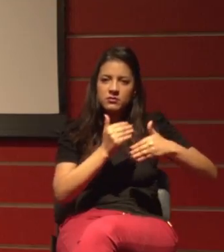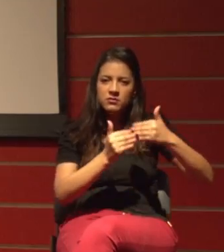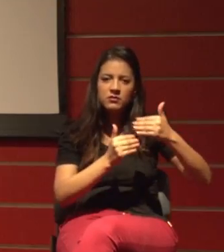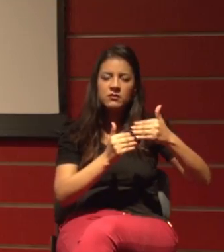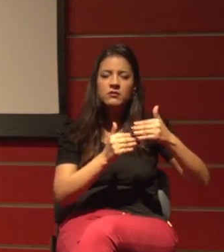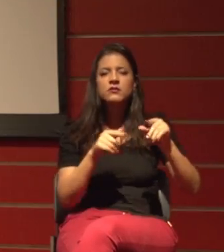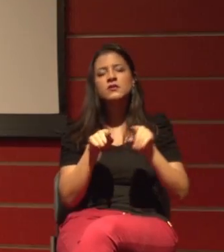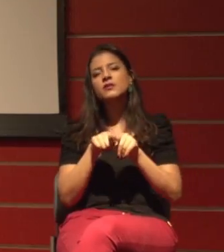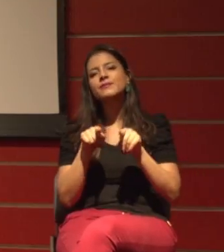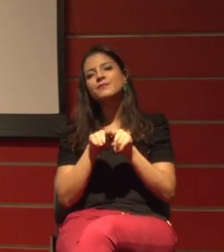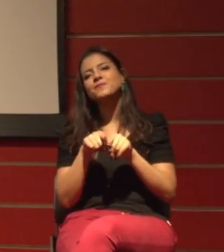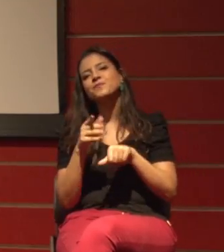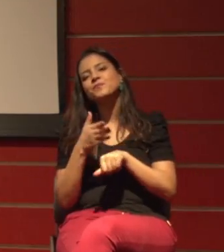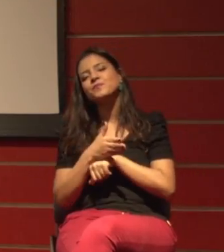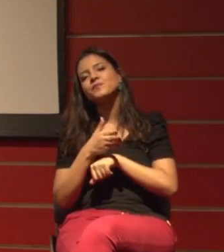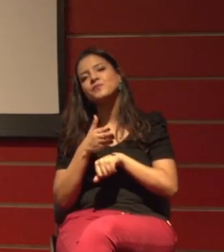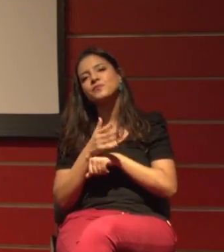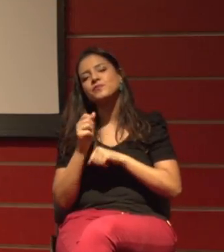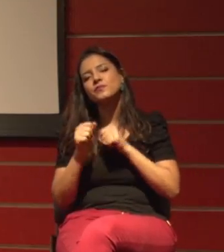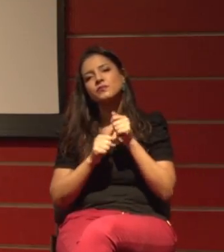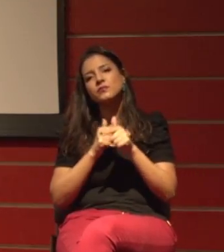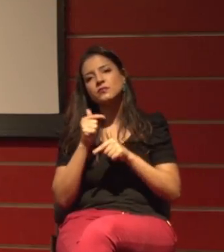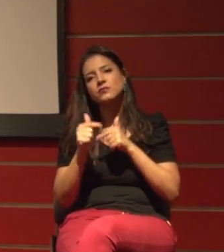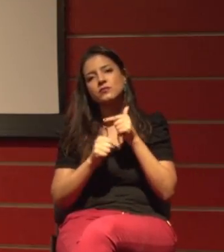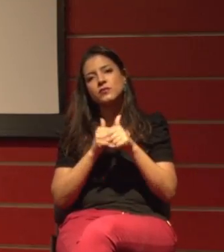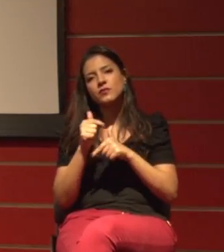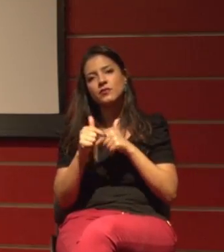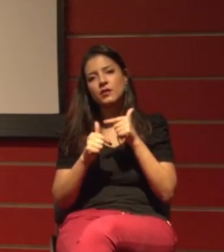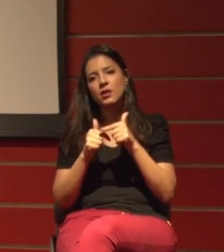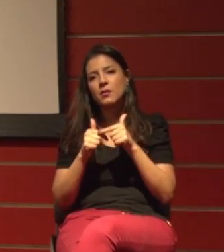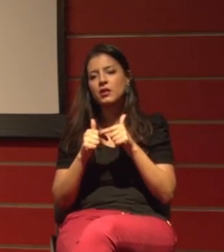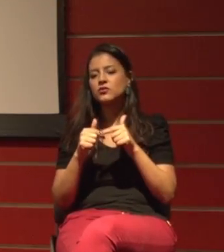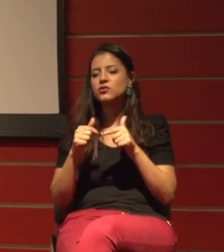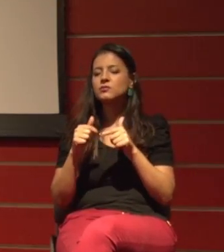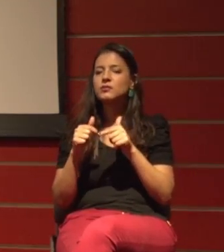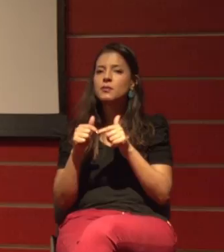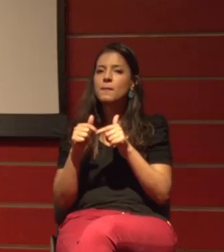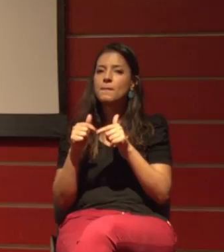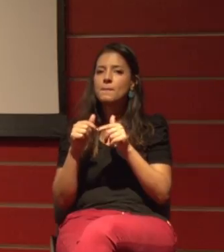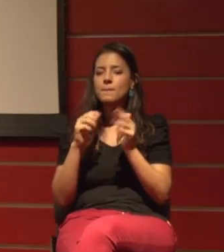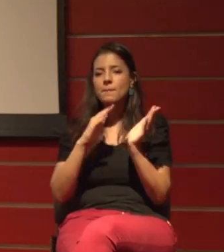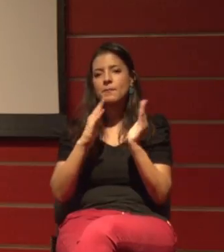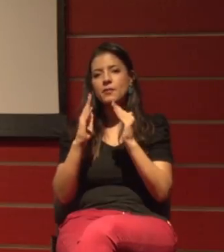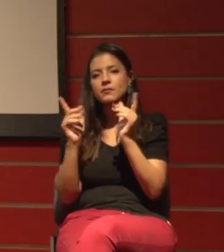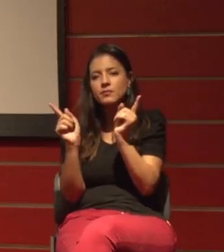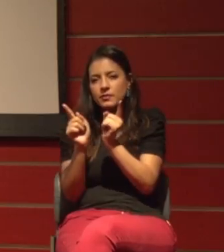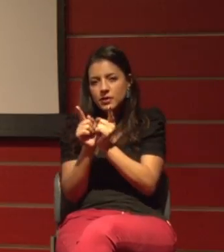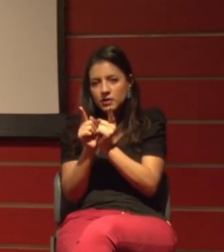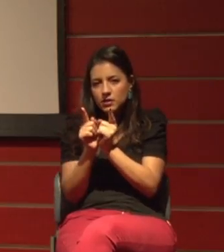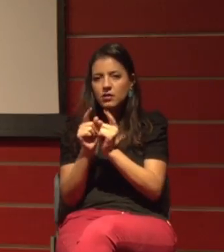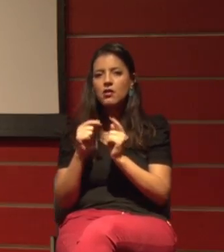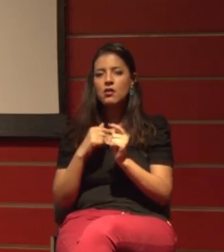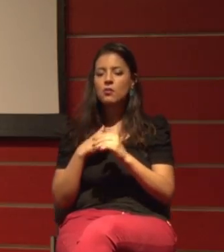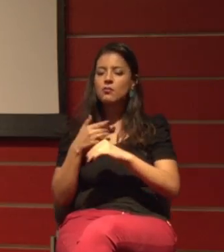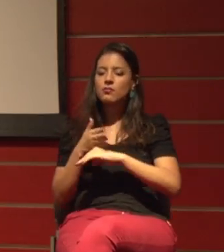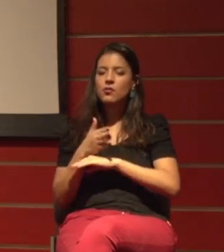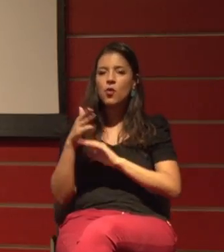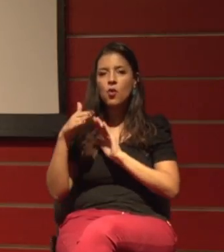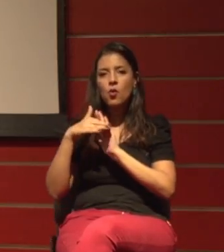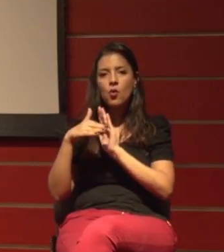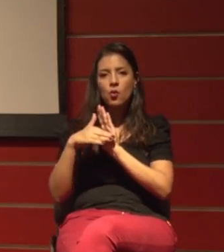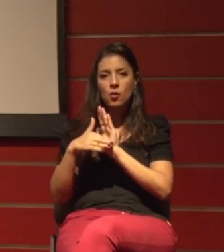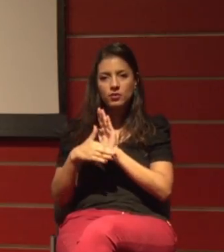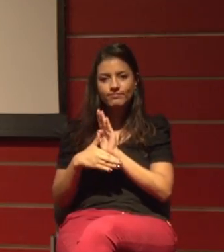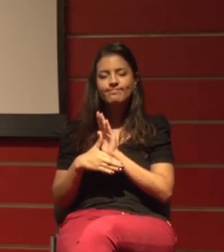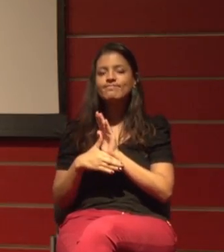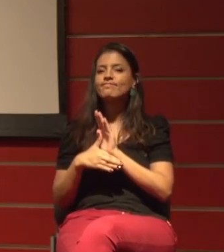participando do trabalho de eh roteirização de uma minissérie e e é um e tá